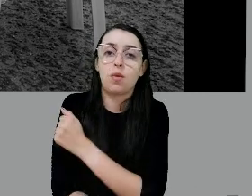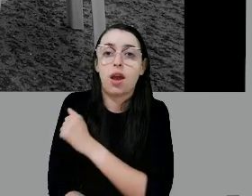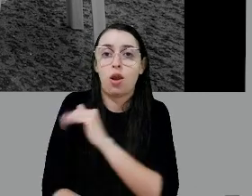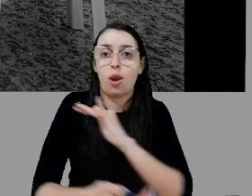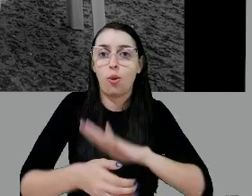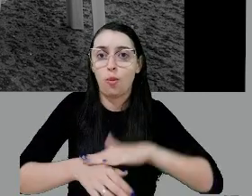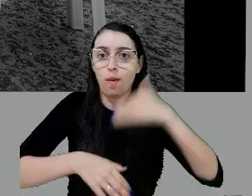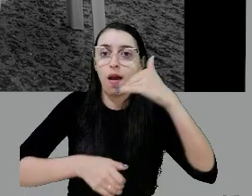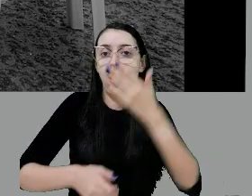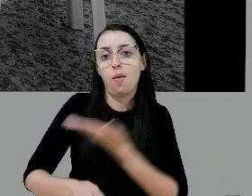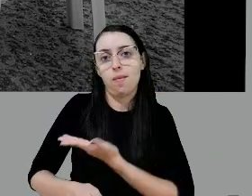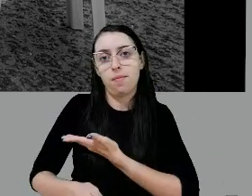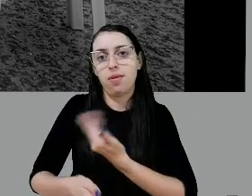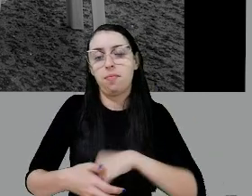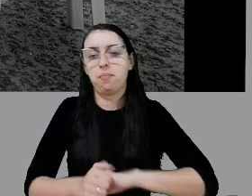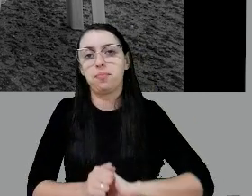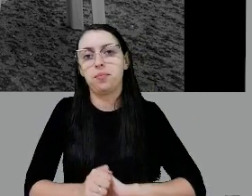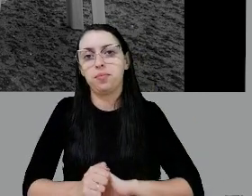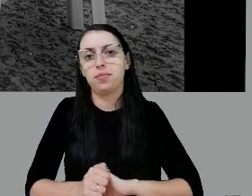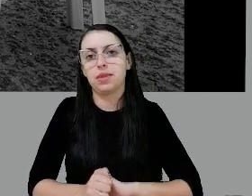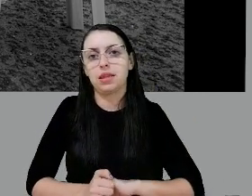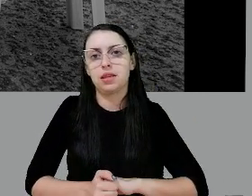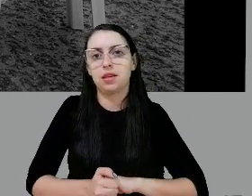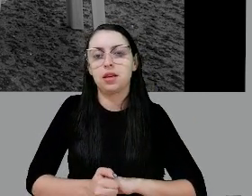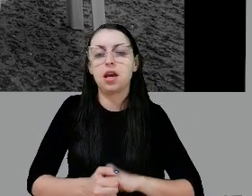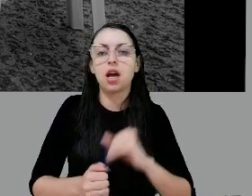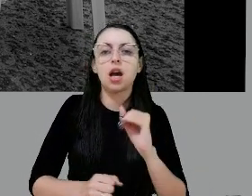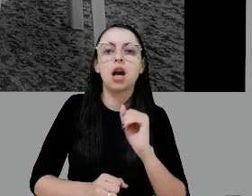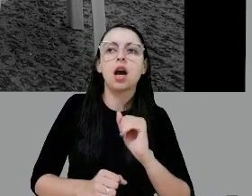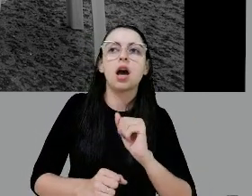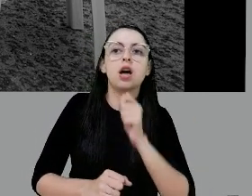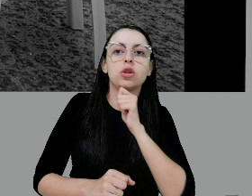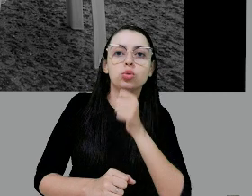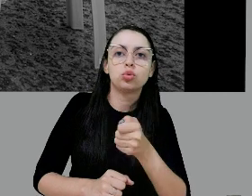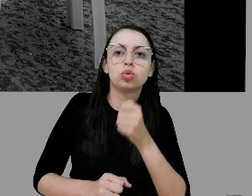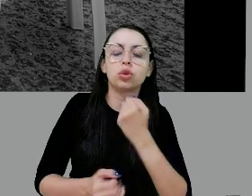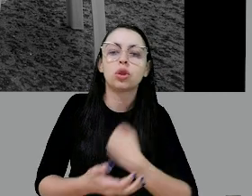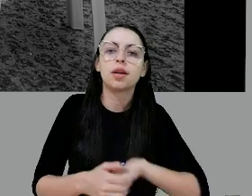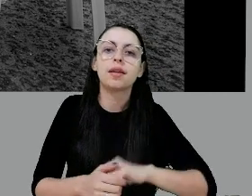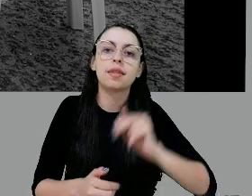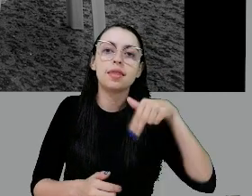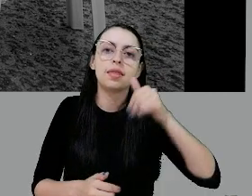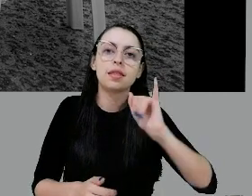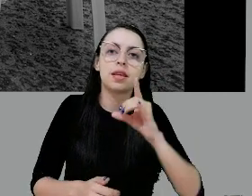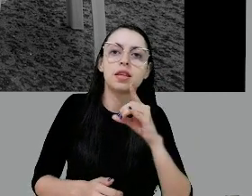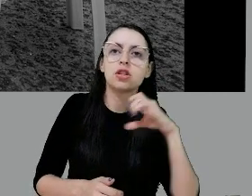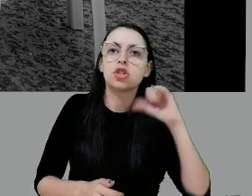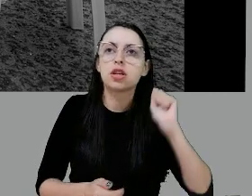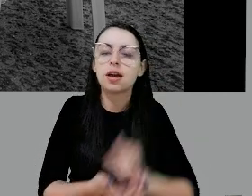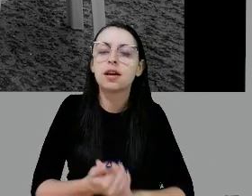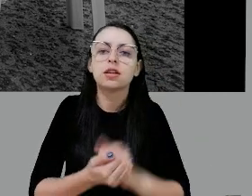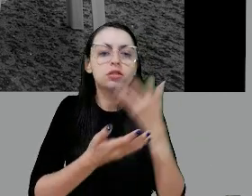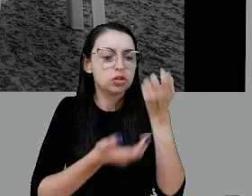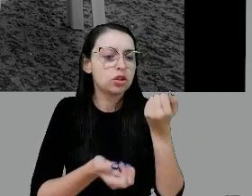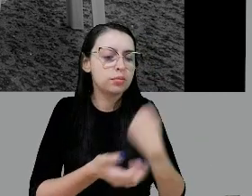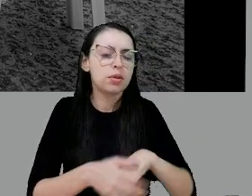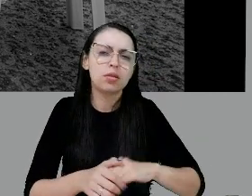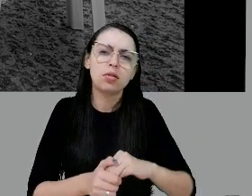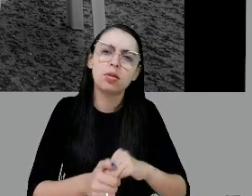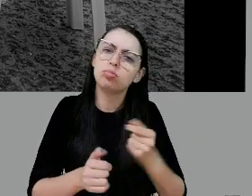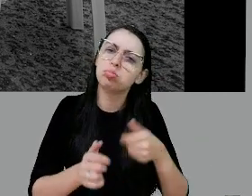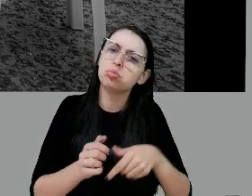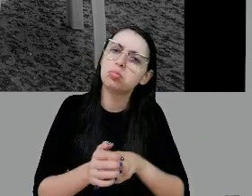pode dizer assim, um amigo. A jornalista Lígia Carvalho me chamou no meio